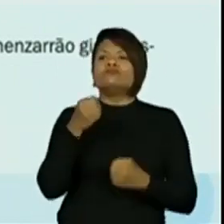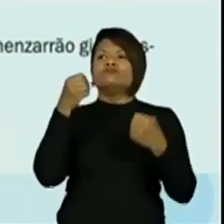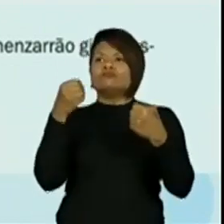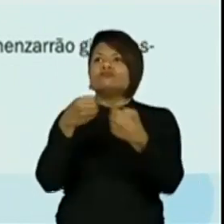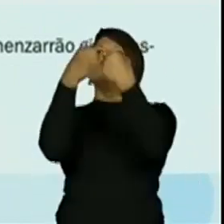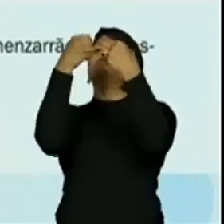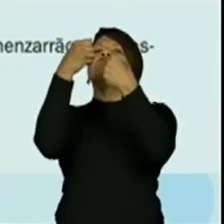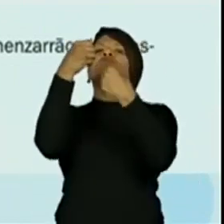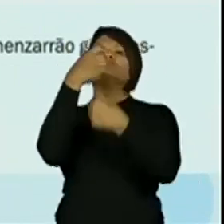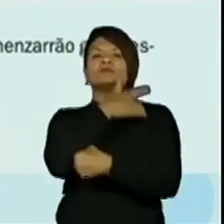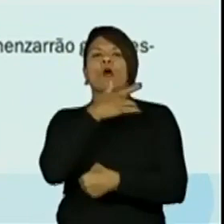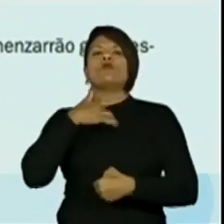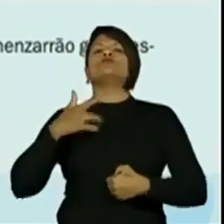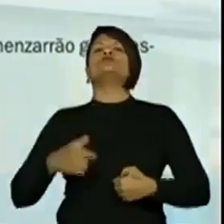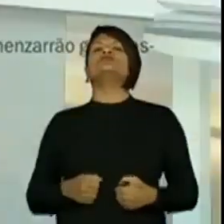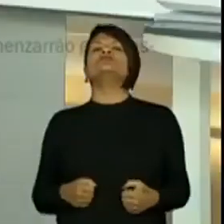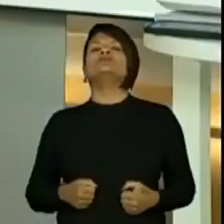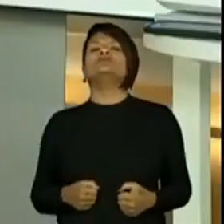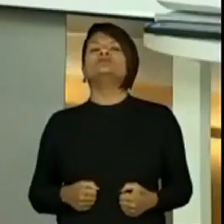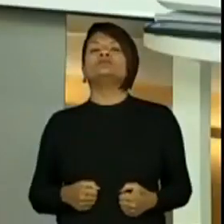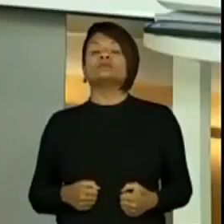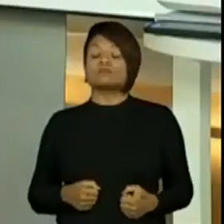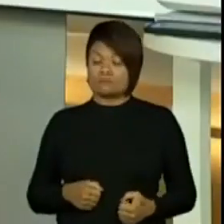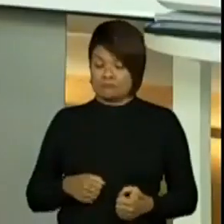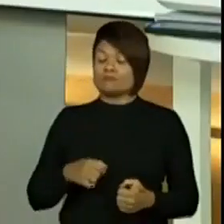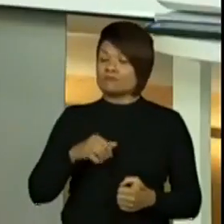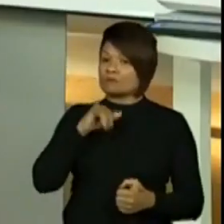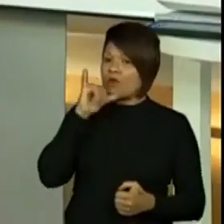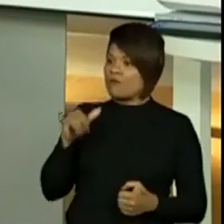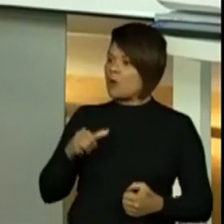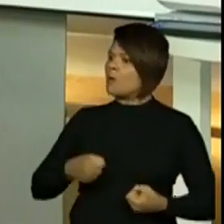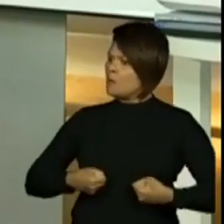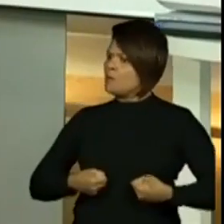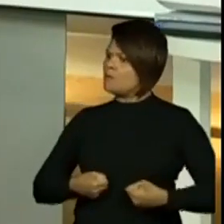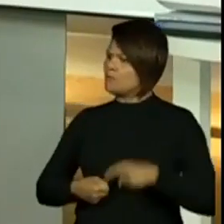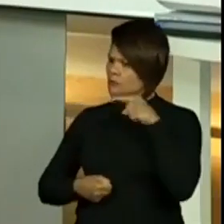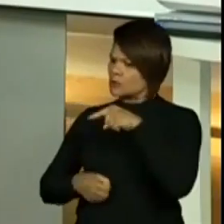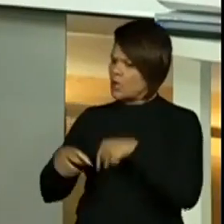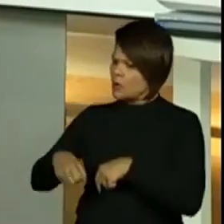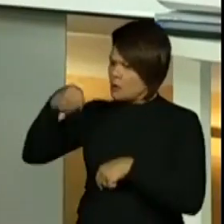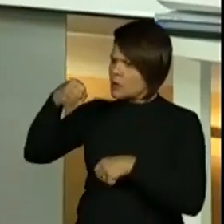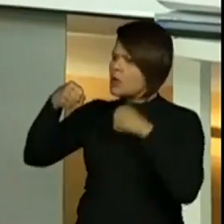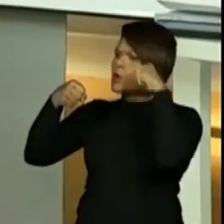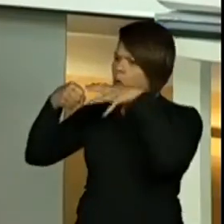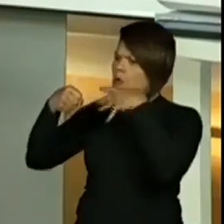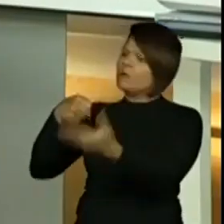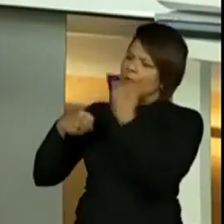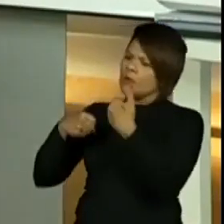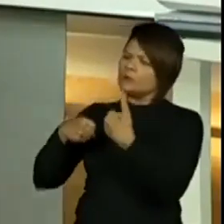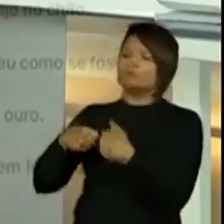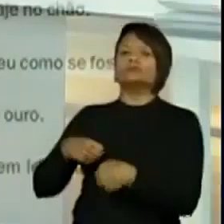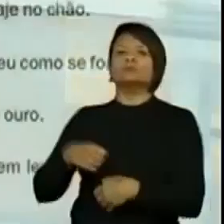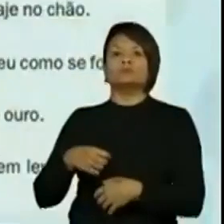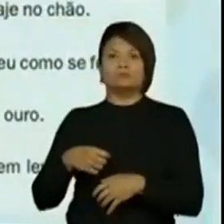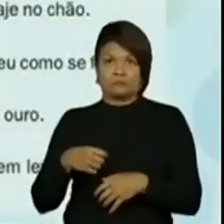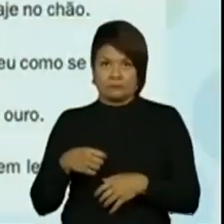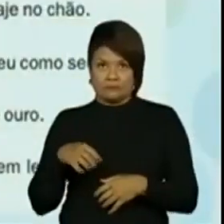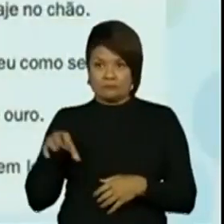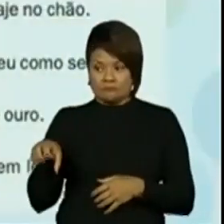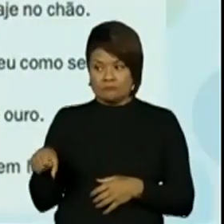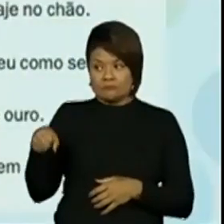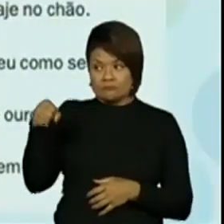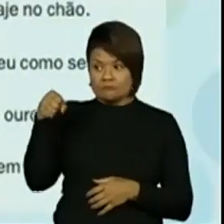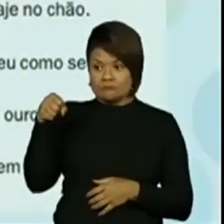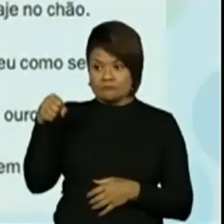O homem zarrão disse, pegue o candeeiro e venha. Joãozinho pegou o candeeiro, mas não